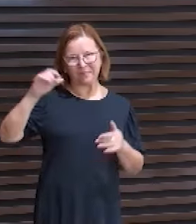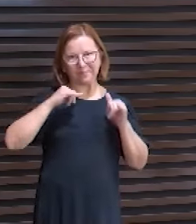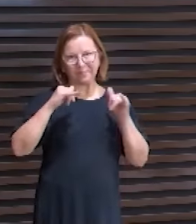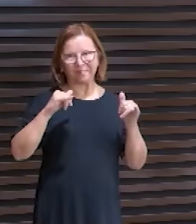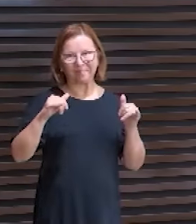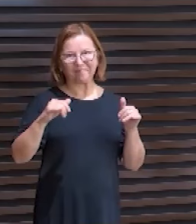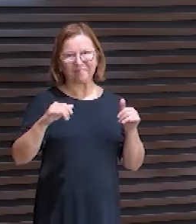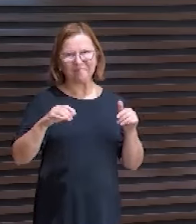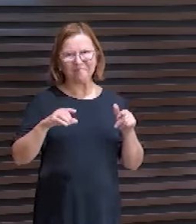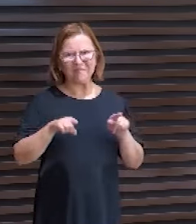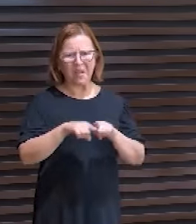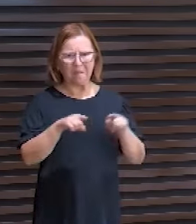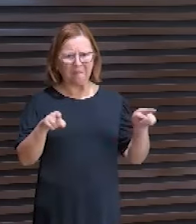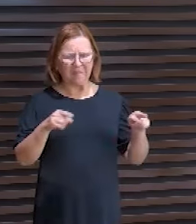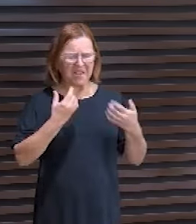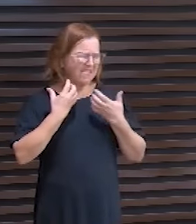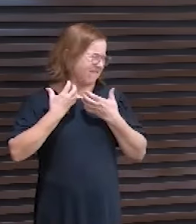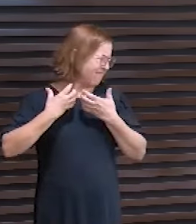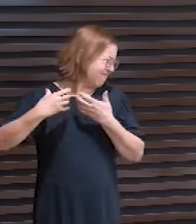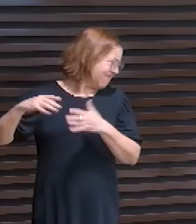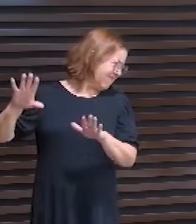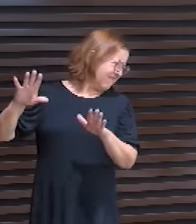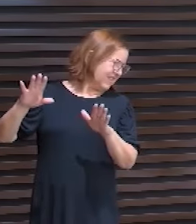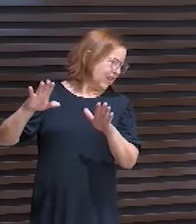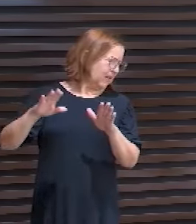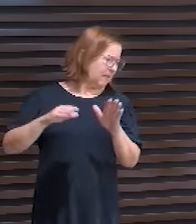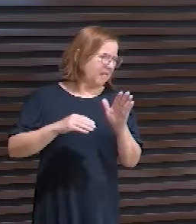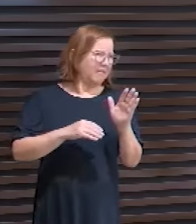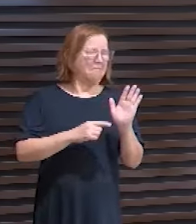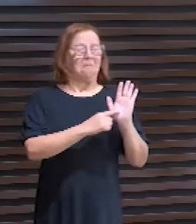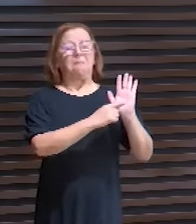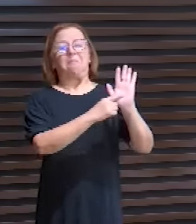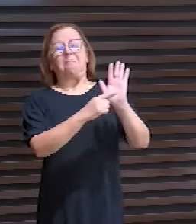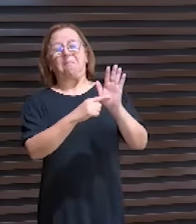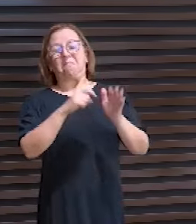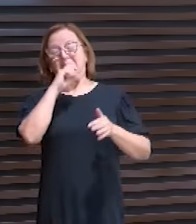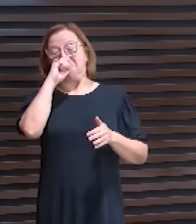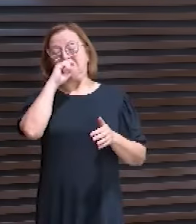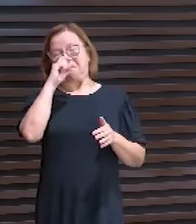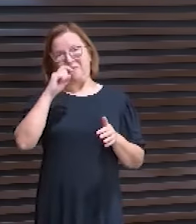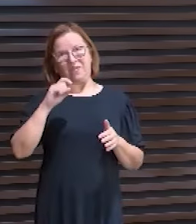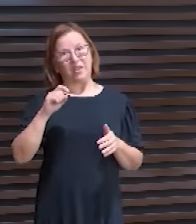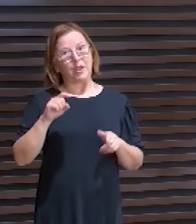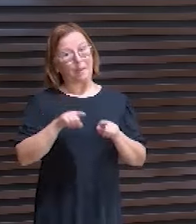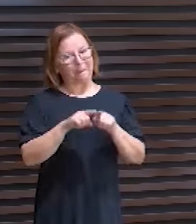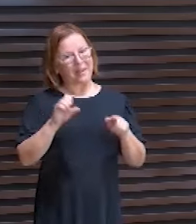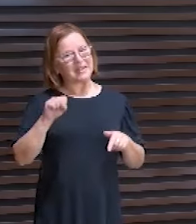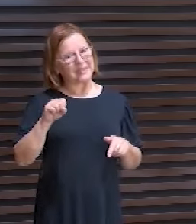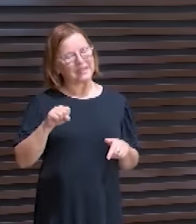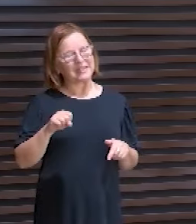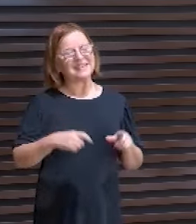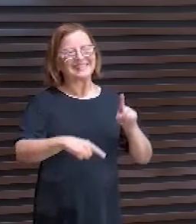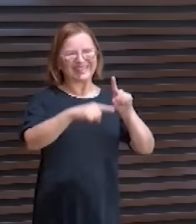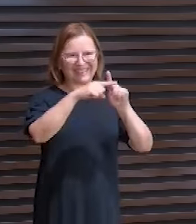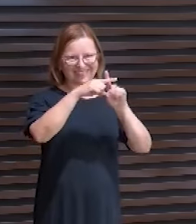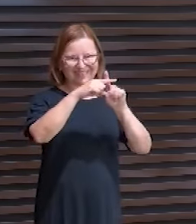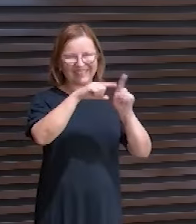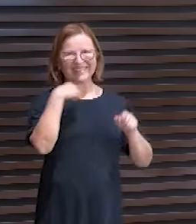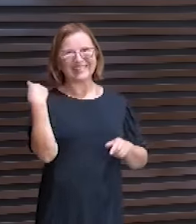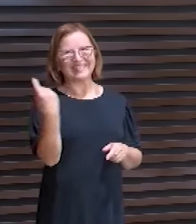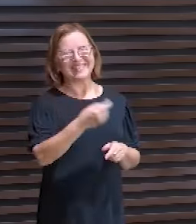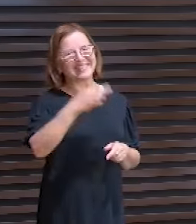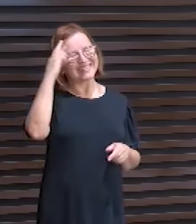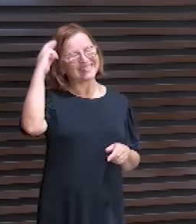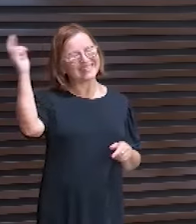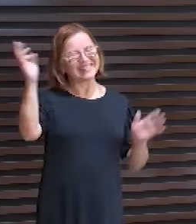mas longe esteja de mim gloriar-me Senão na cruz de Nosso Senhor Jesus